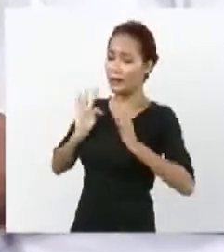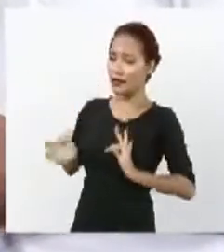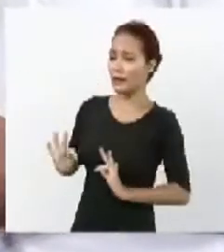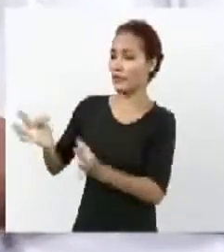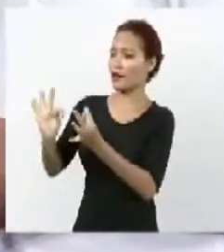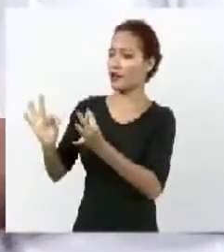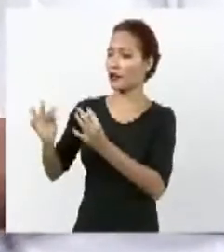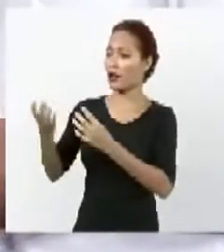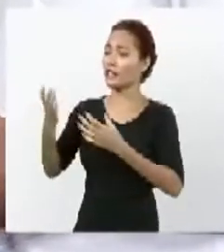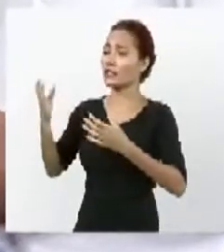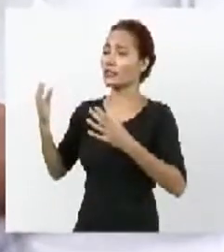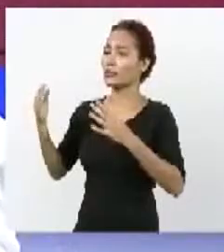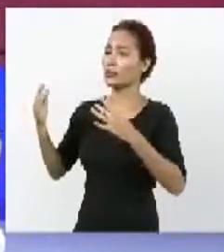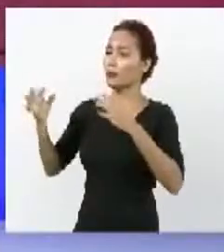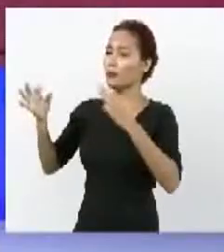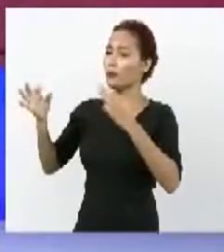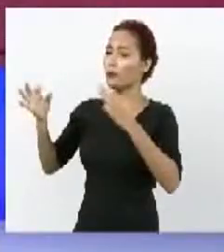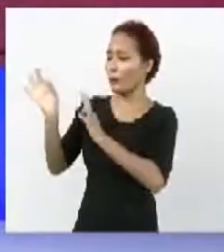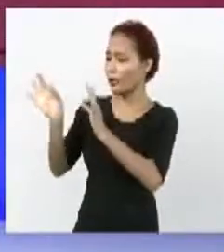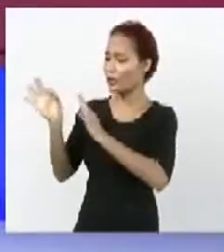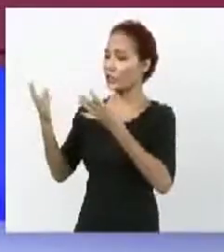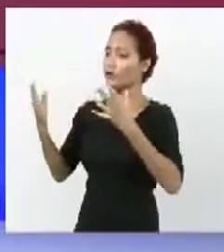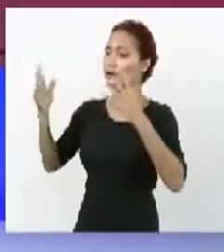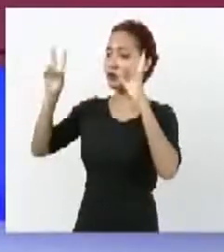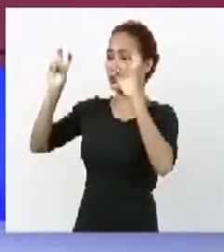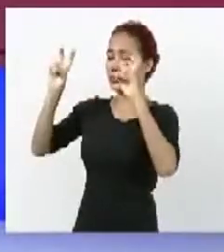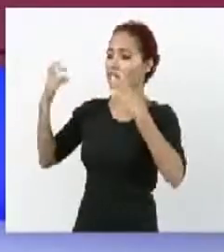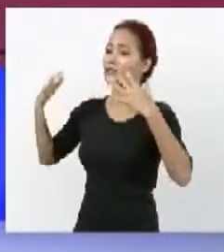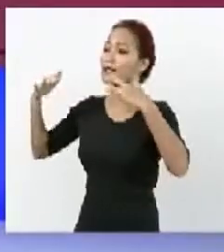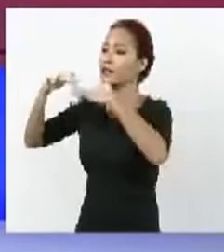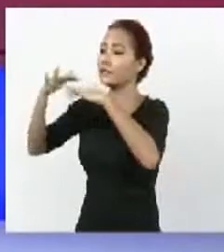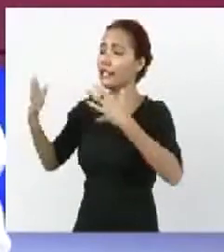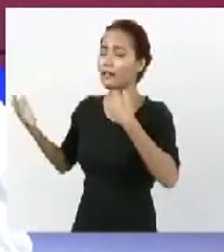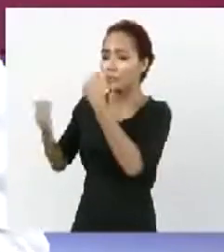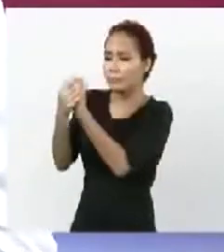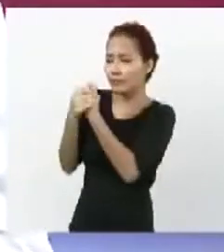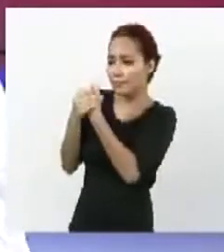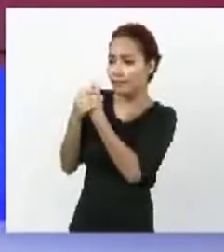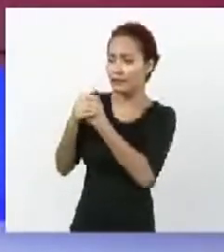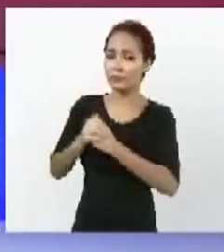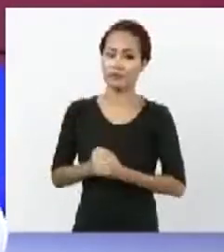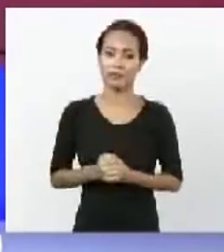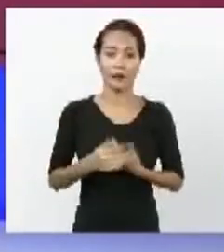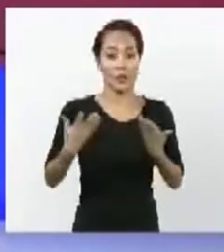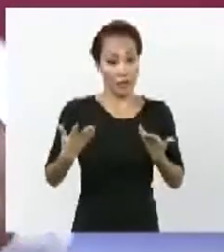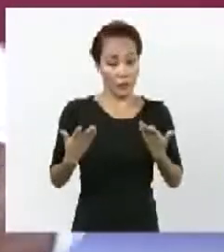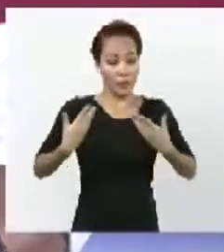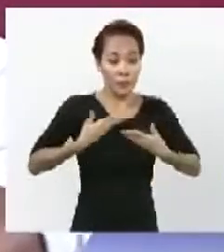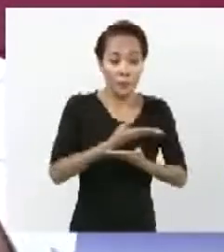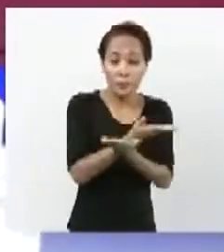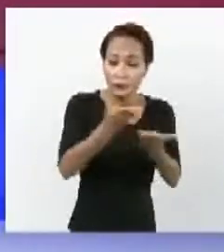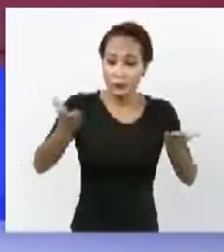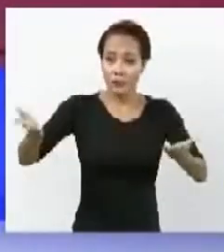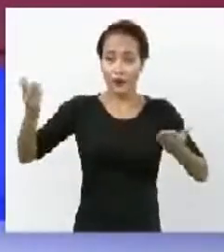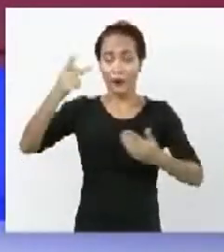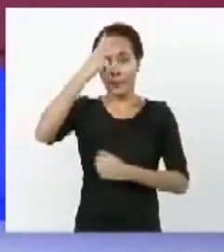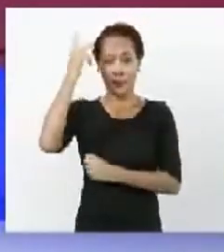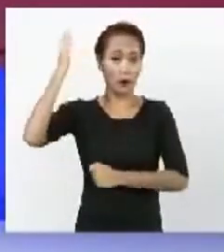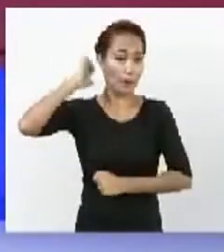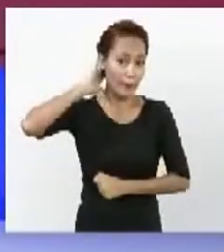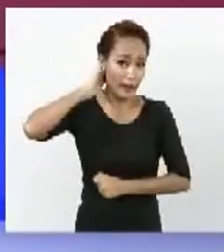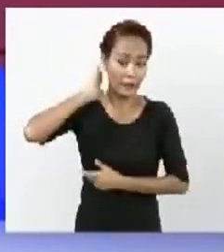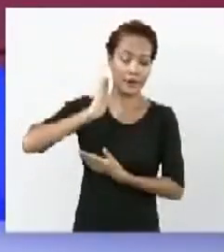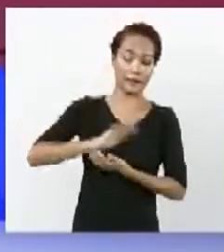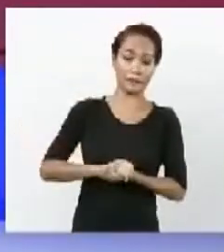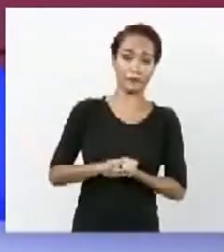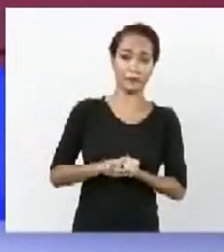programa Cidade Protegida? Olha, Genô, eu queria me dirigir para toda a população de Belém. Eu tenho assistido os candidatos que têm vindo aqui e eu